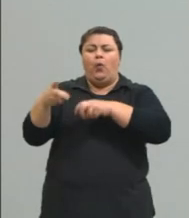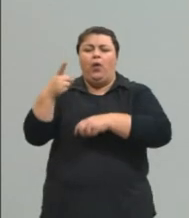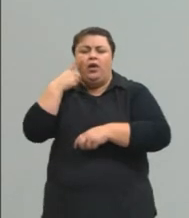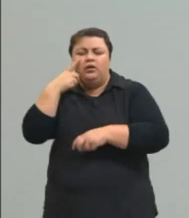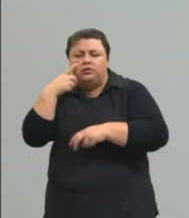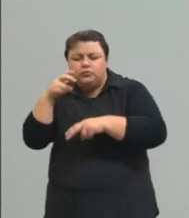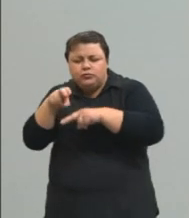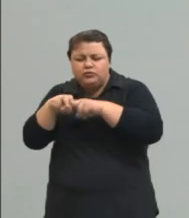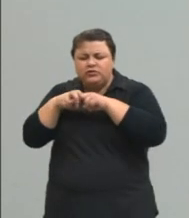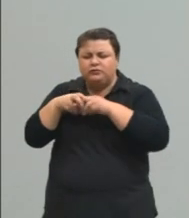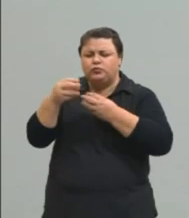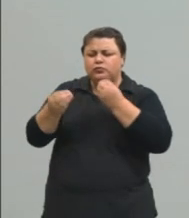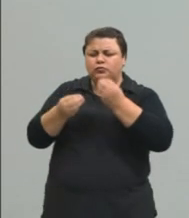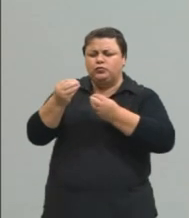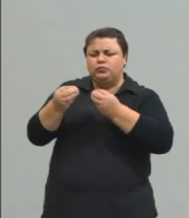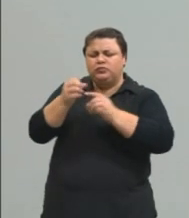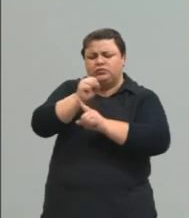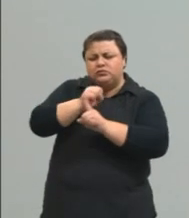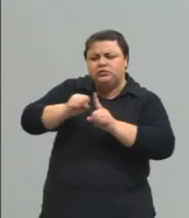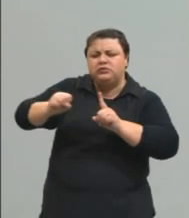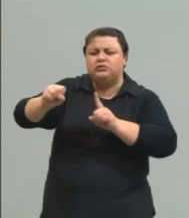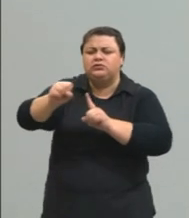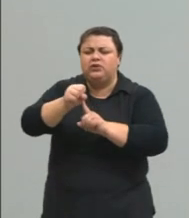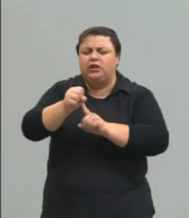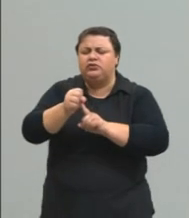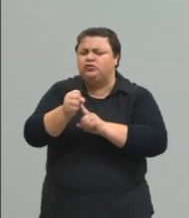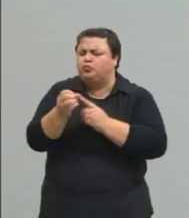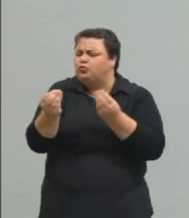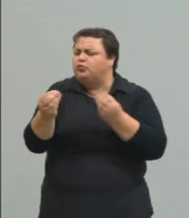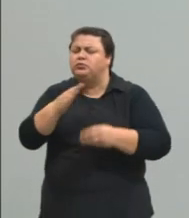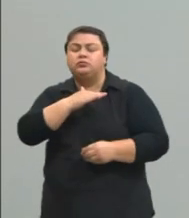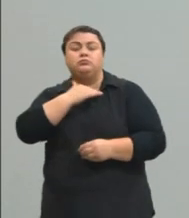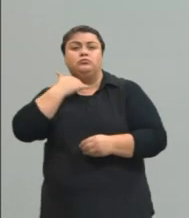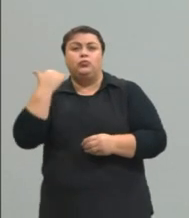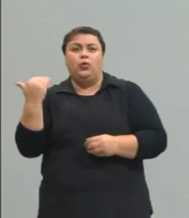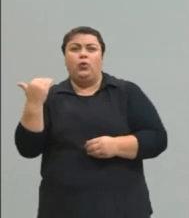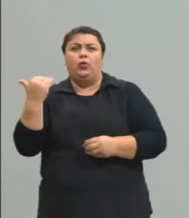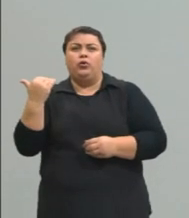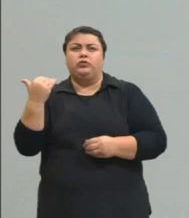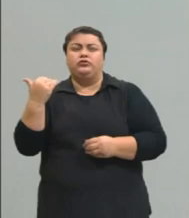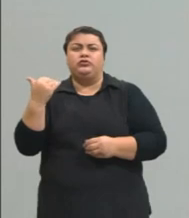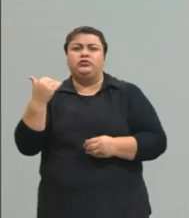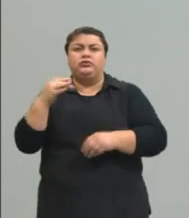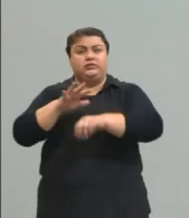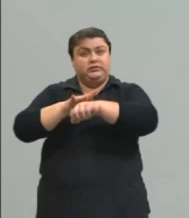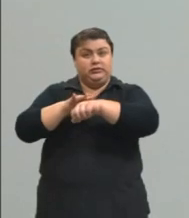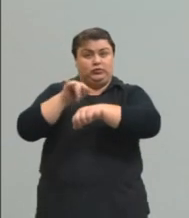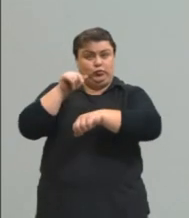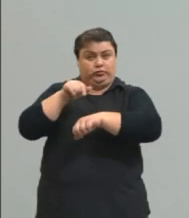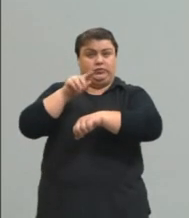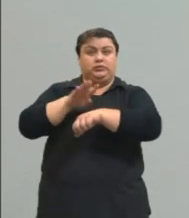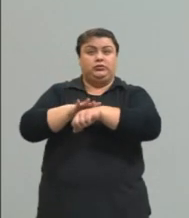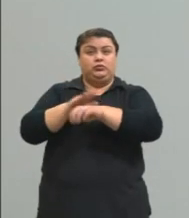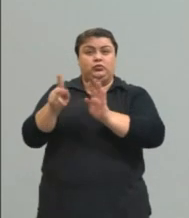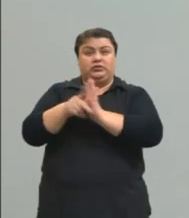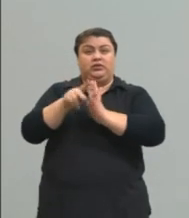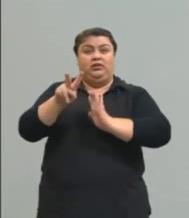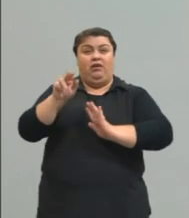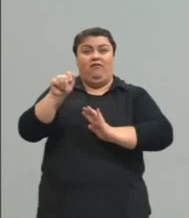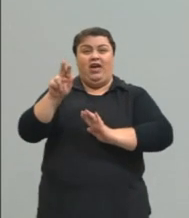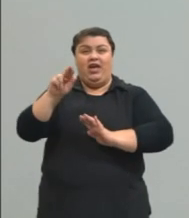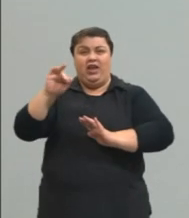observou a situação na sociedade, né, muitas mortes através da varíola. Ele era uma pessoa